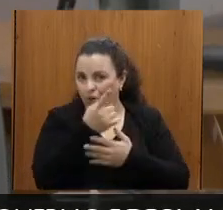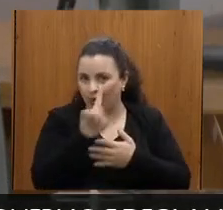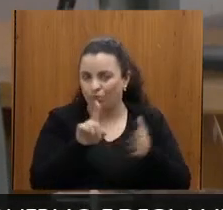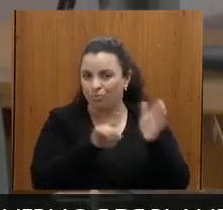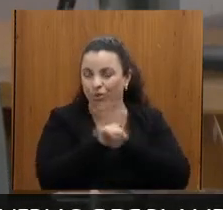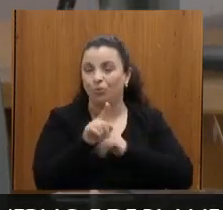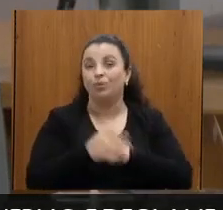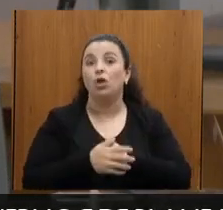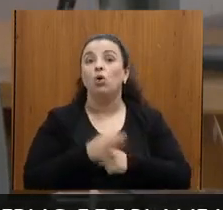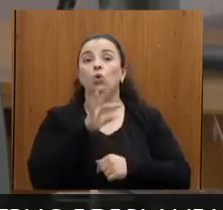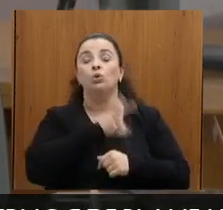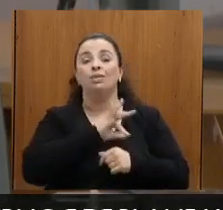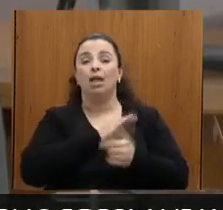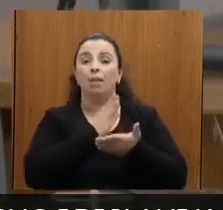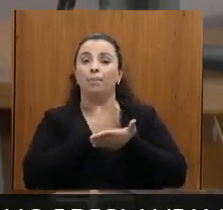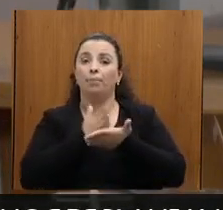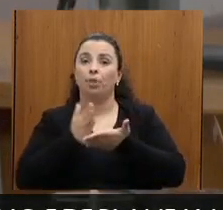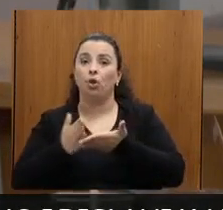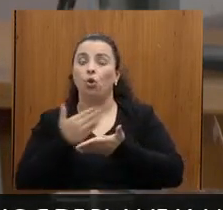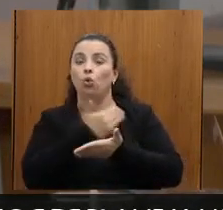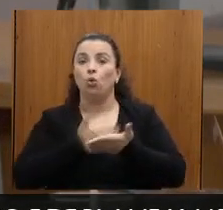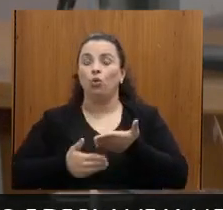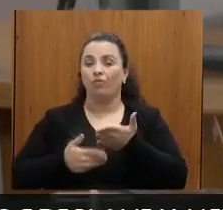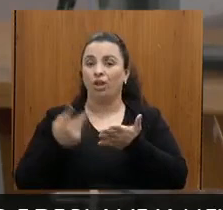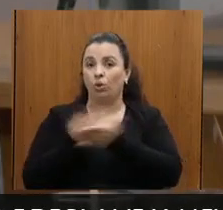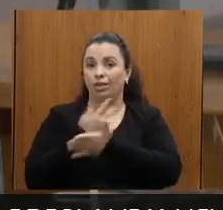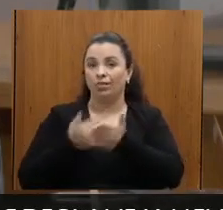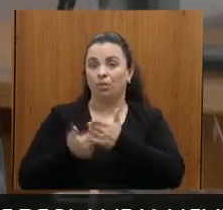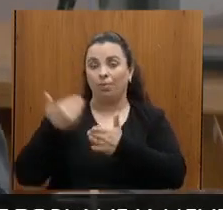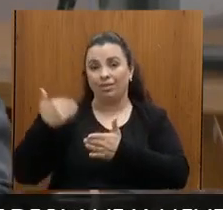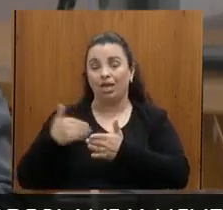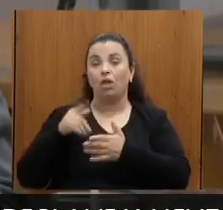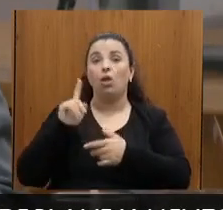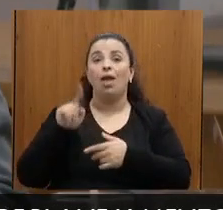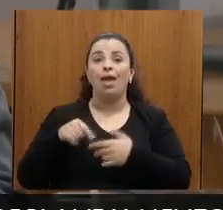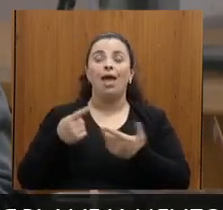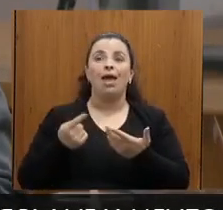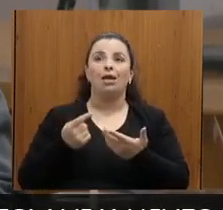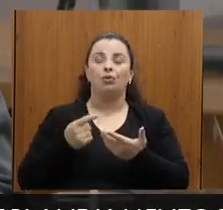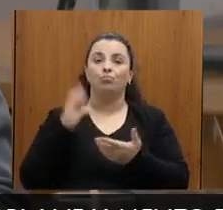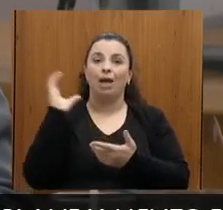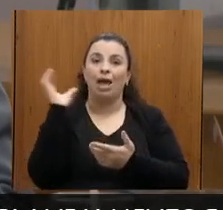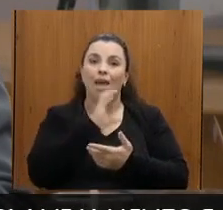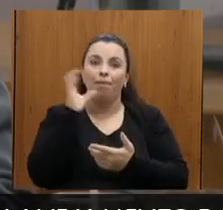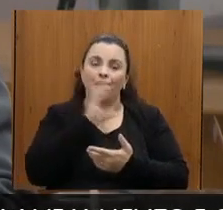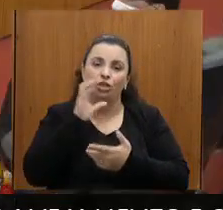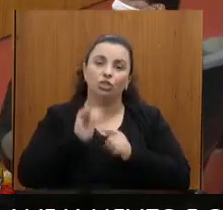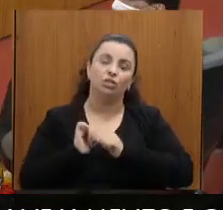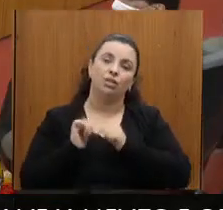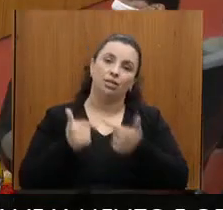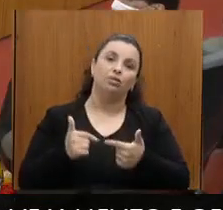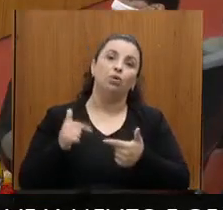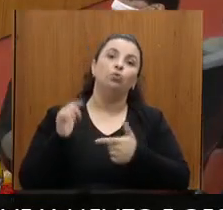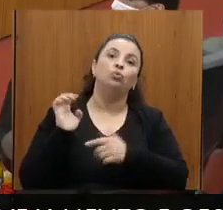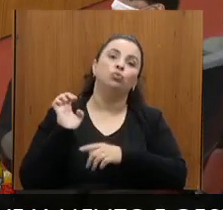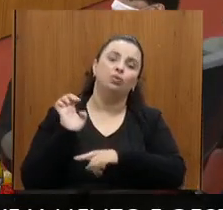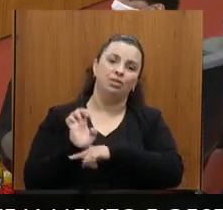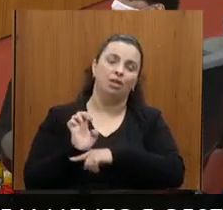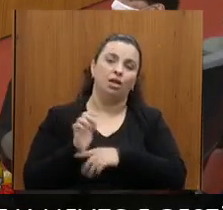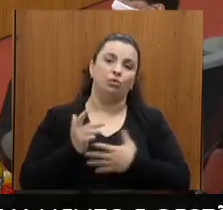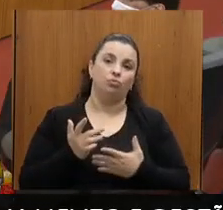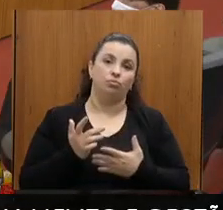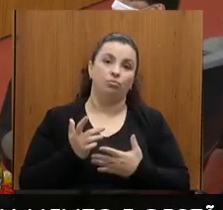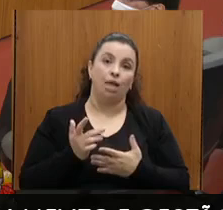ele não foi opção, ele foi uma contingência, uma contingência financeira da situação que o Estado. Não houve o